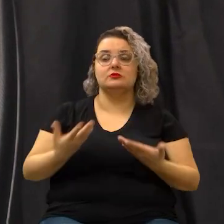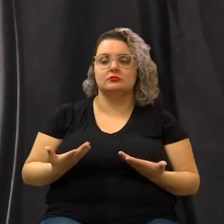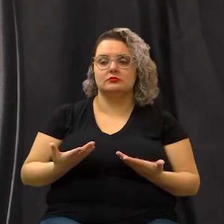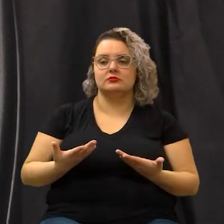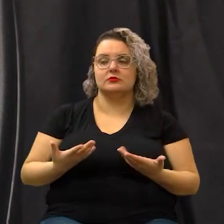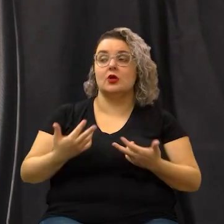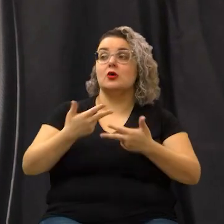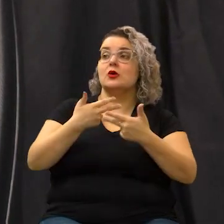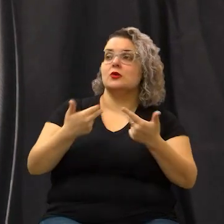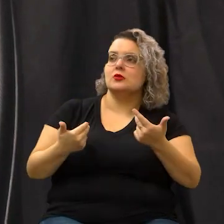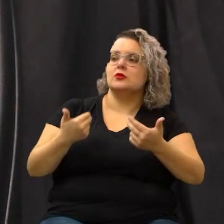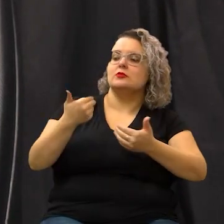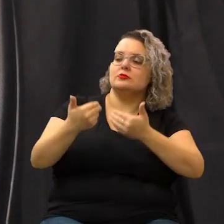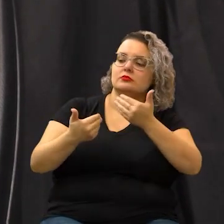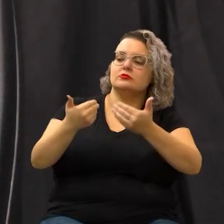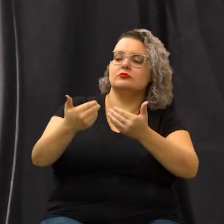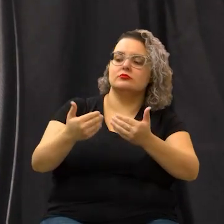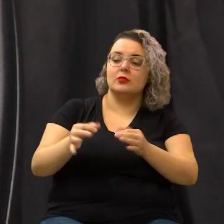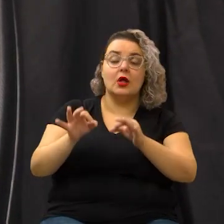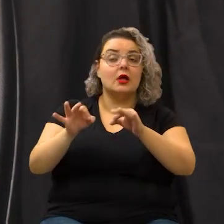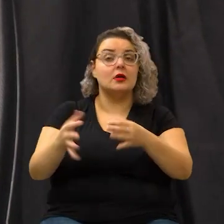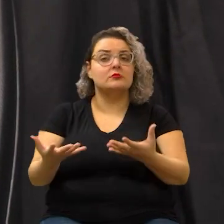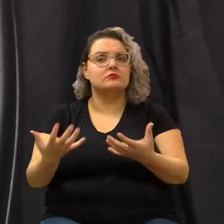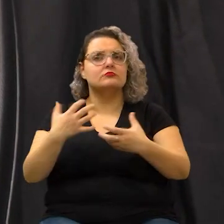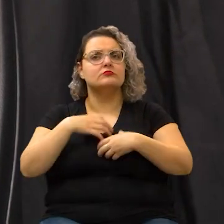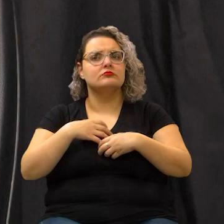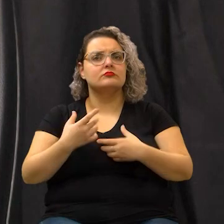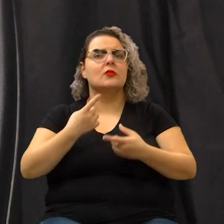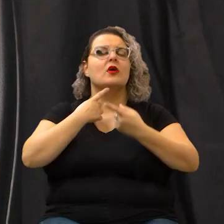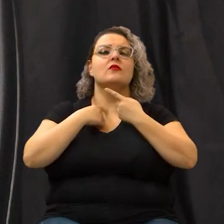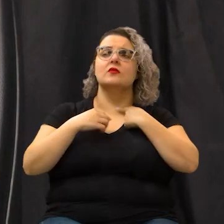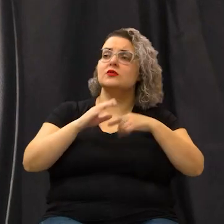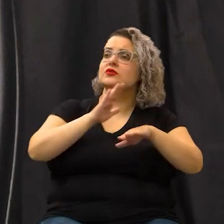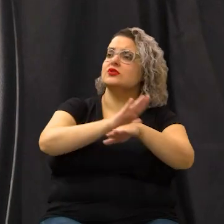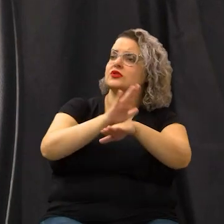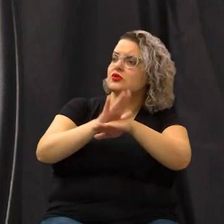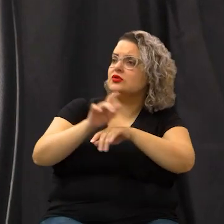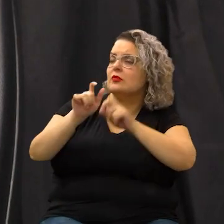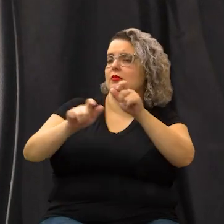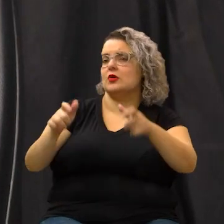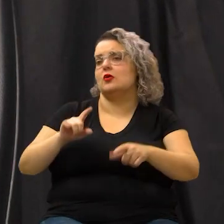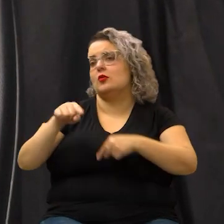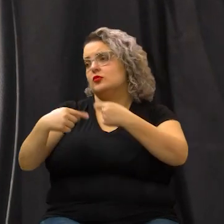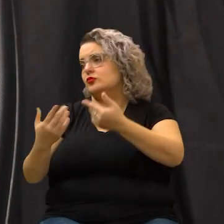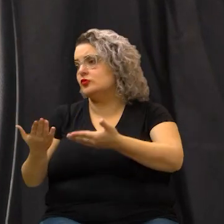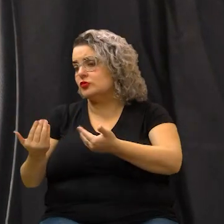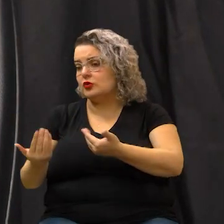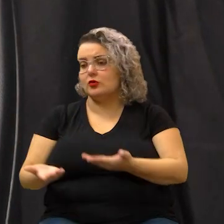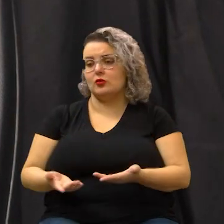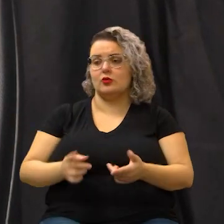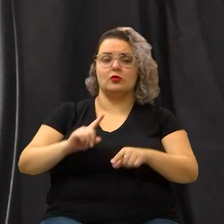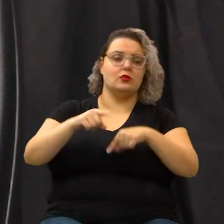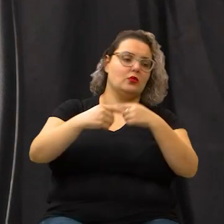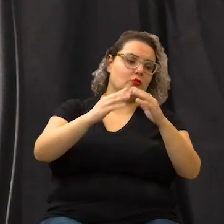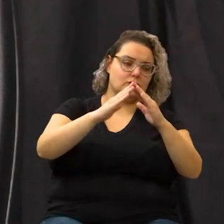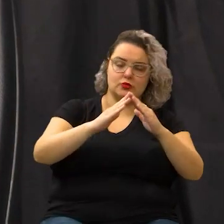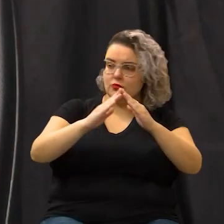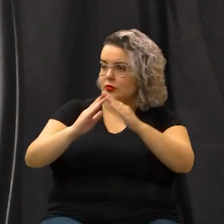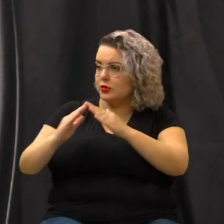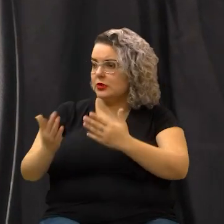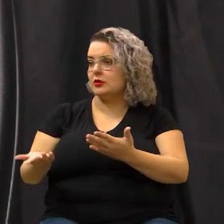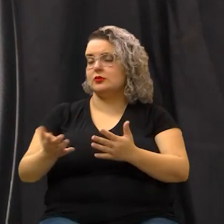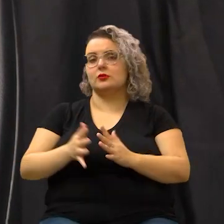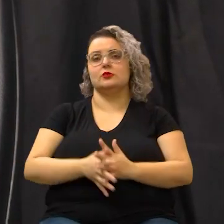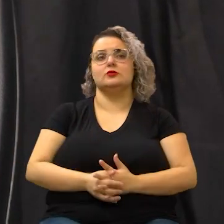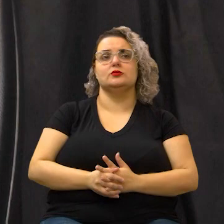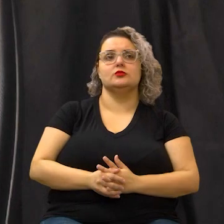muito forte dentro de mim. Então, depois, quando as coisas começaram a dar certo, eu senti a necessidade de ajudar outras pessoas, outros jovens,